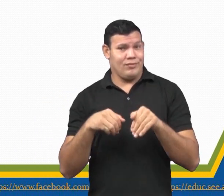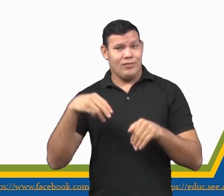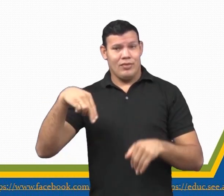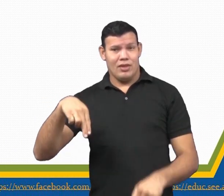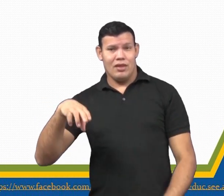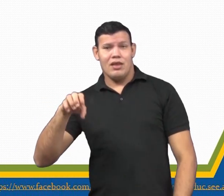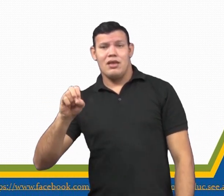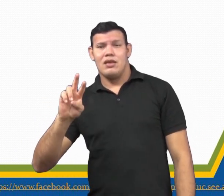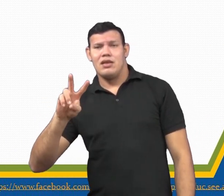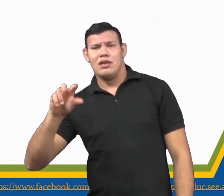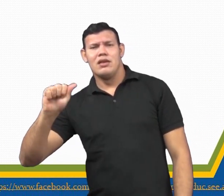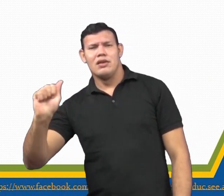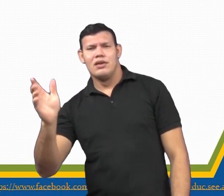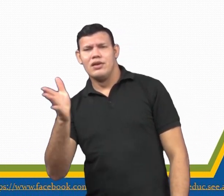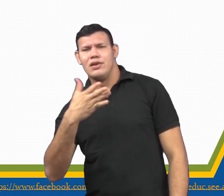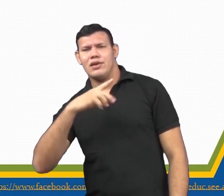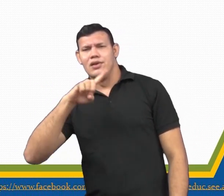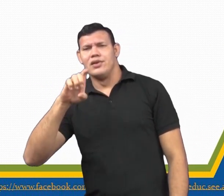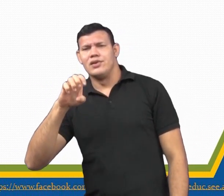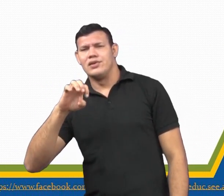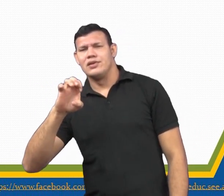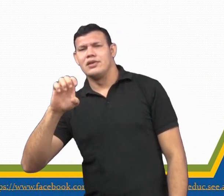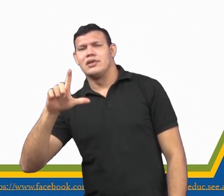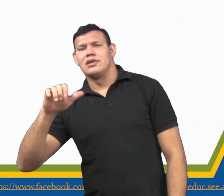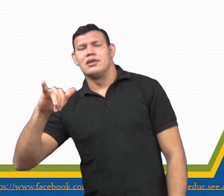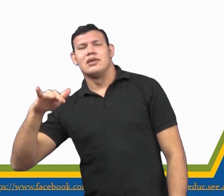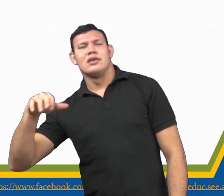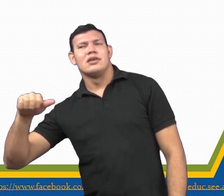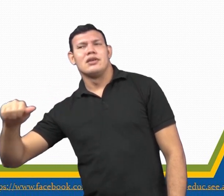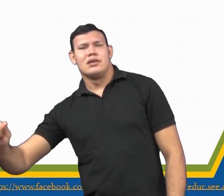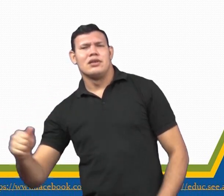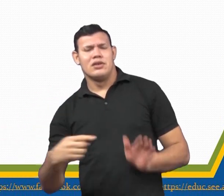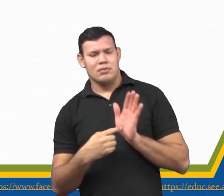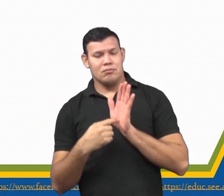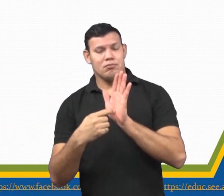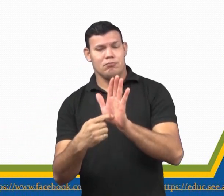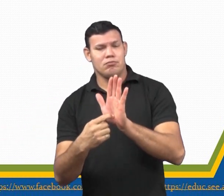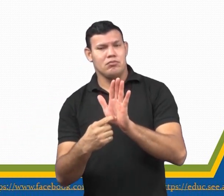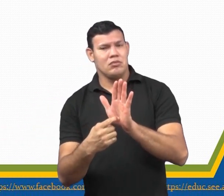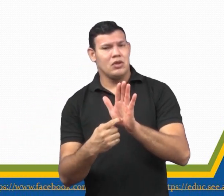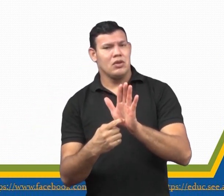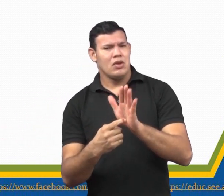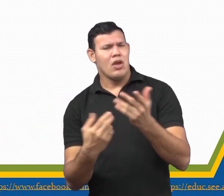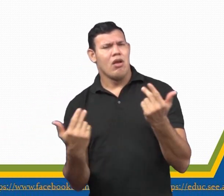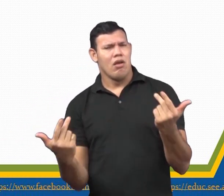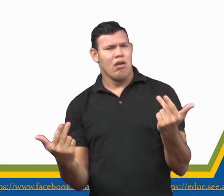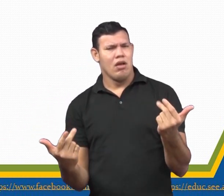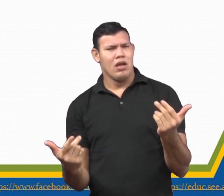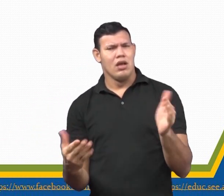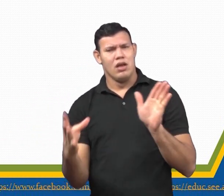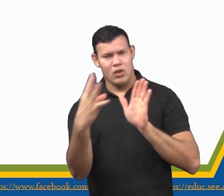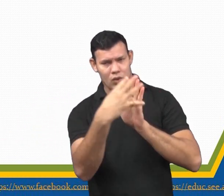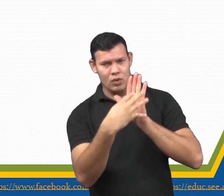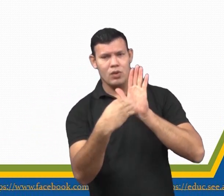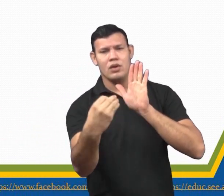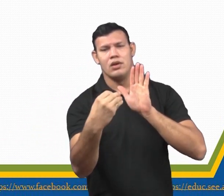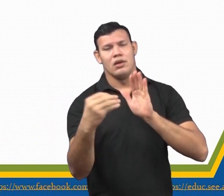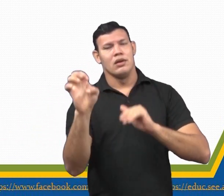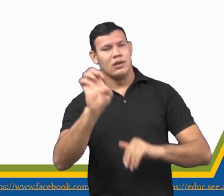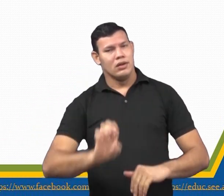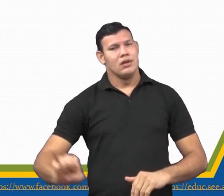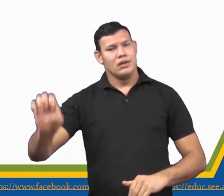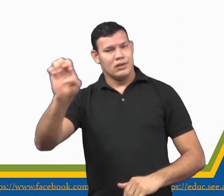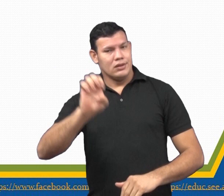apresentam um modelo europeu e, portanto, isso apenas corrobora com o que foi dito anteriormente, que são